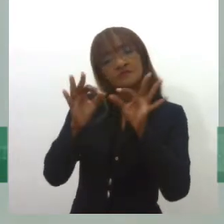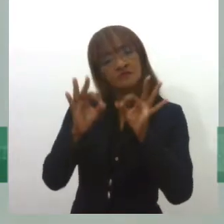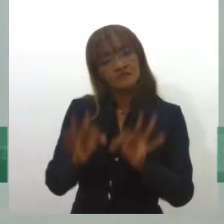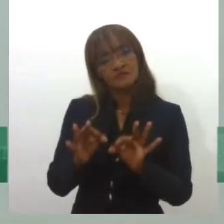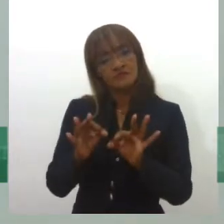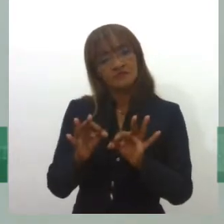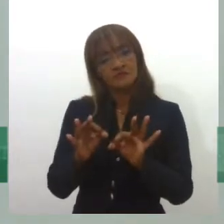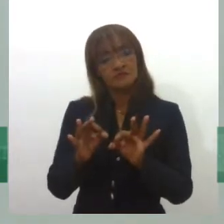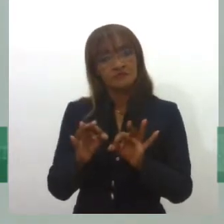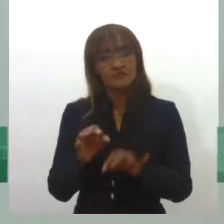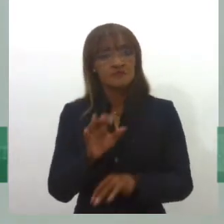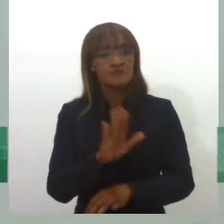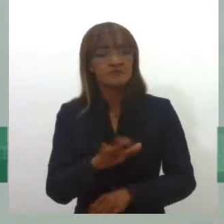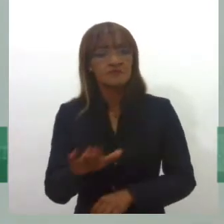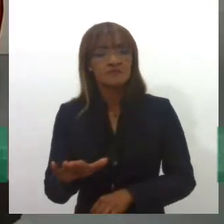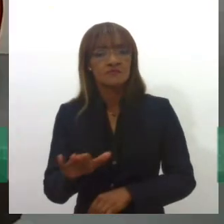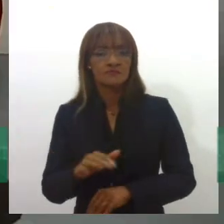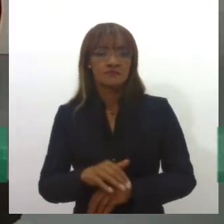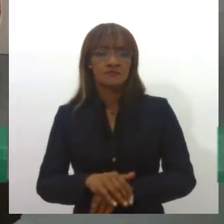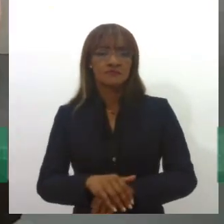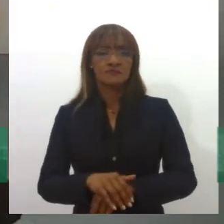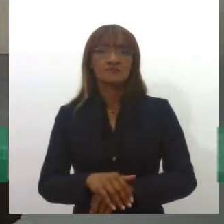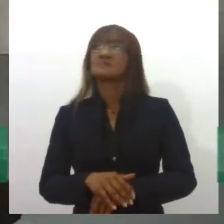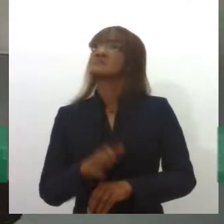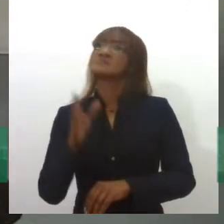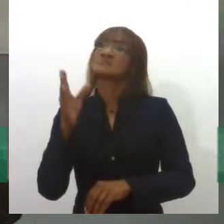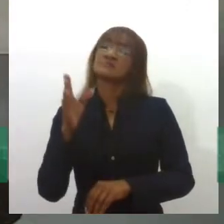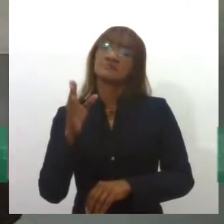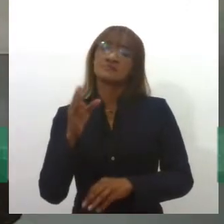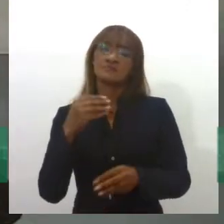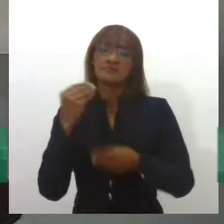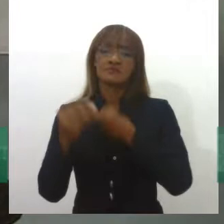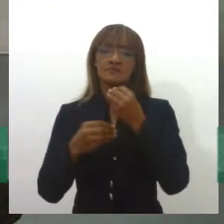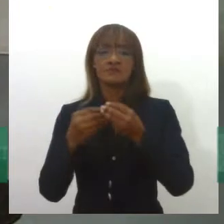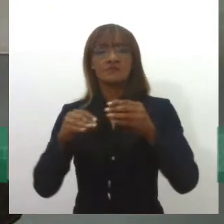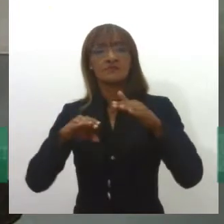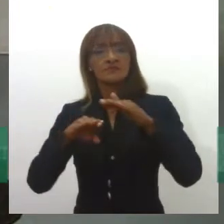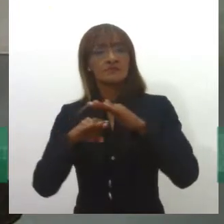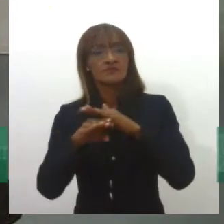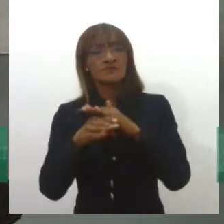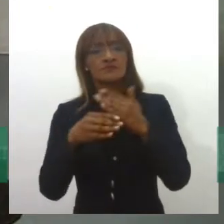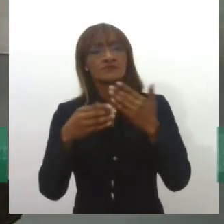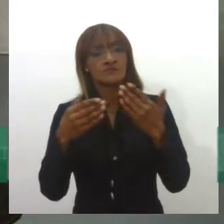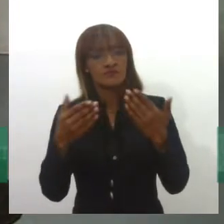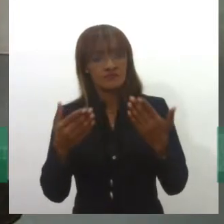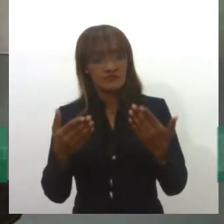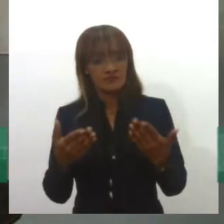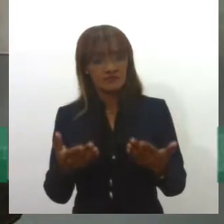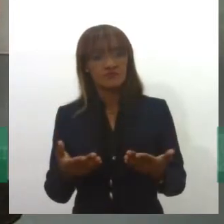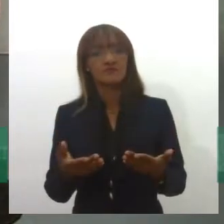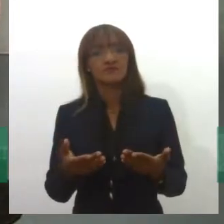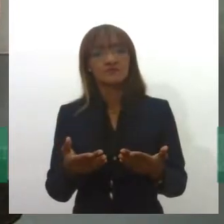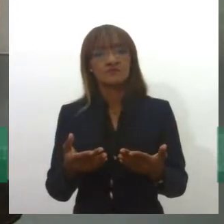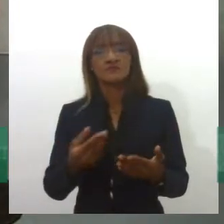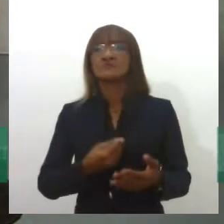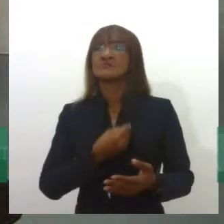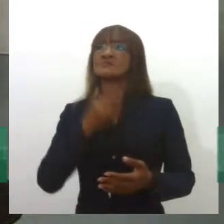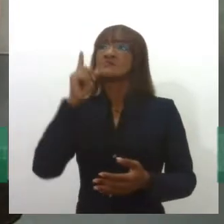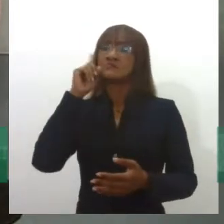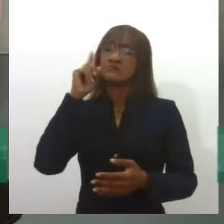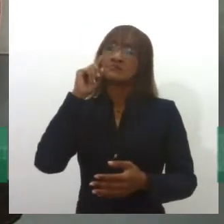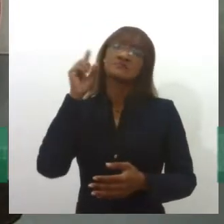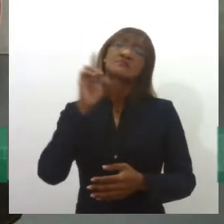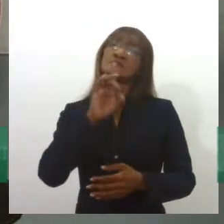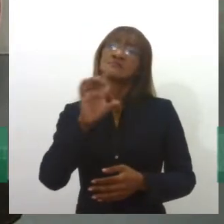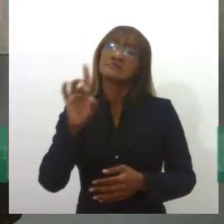as crianças... De forma prática, não é, senador? As consequências, né, da corrupção no dia a dia de cada...